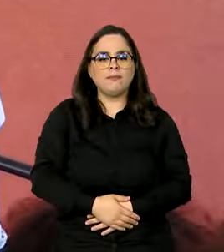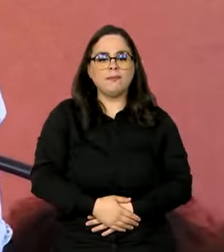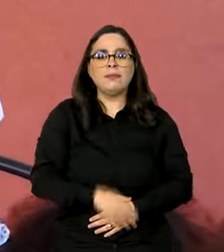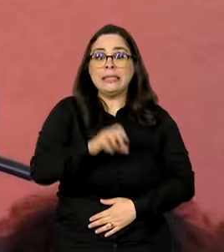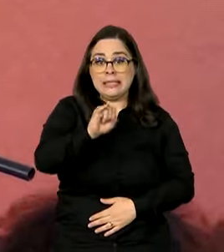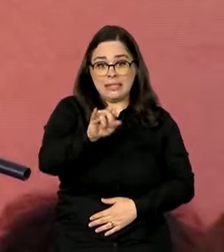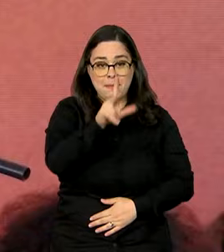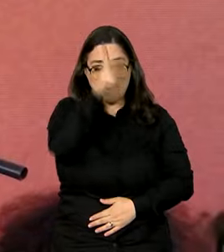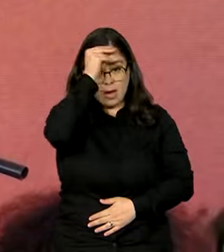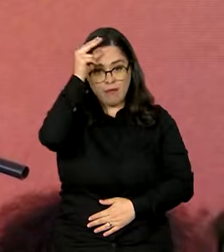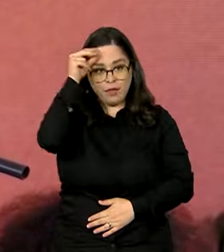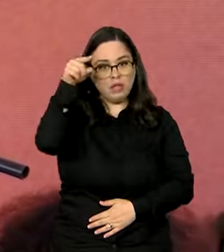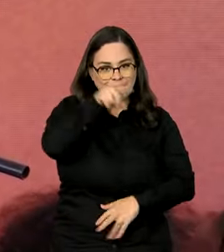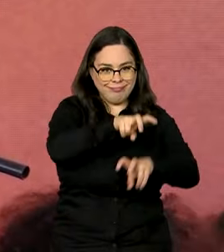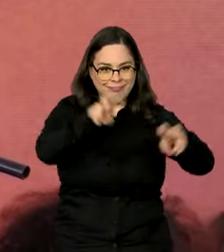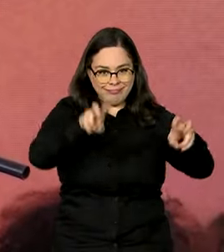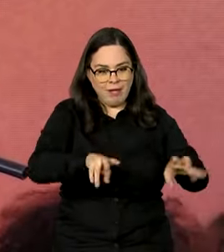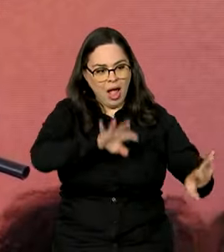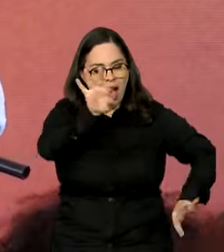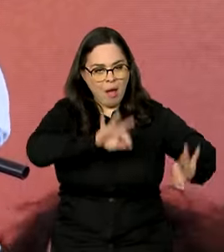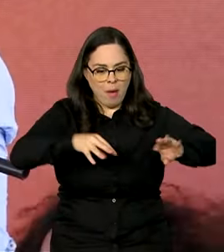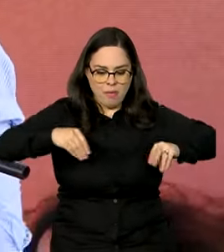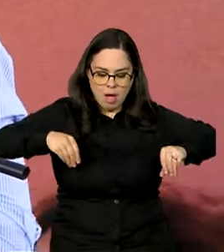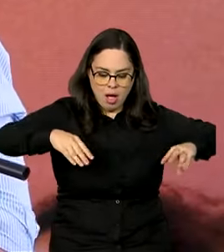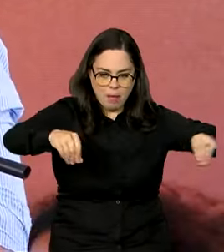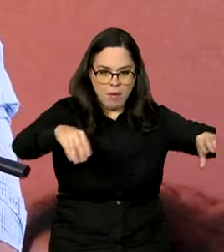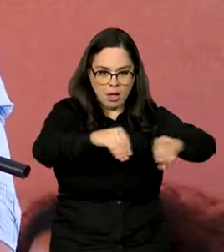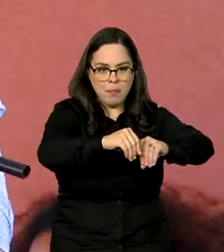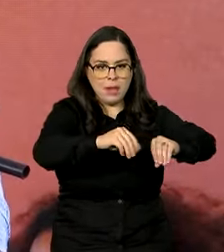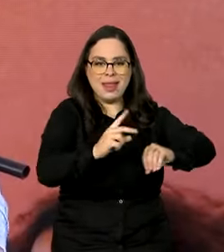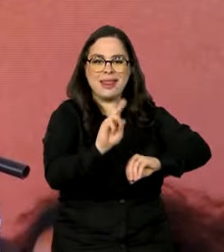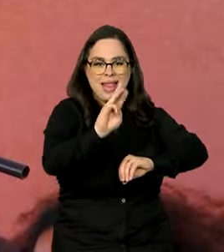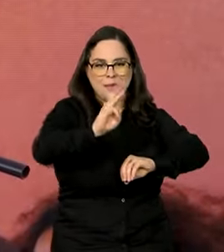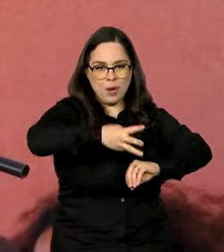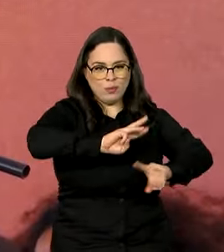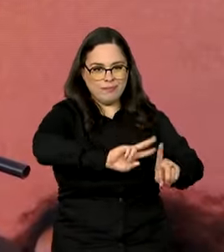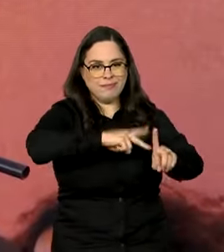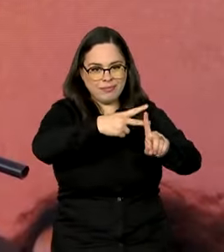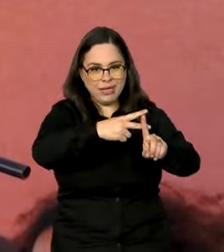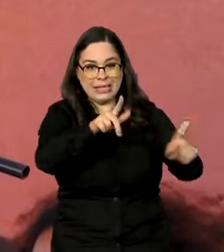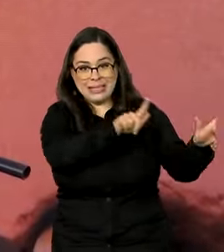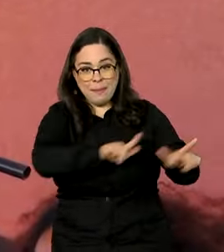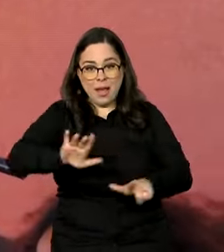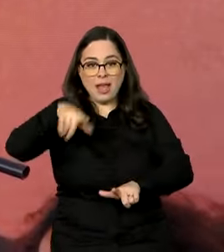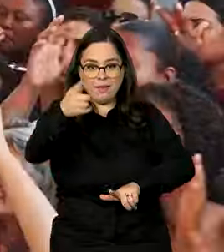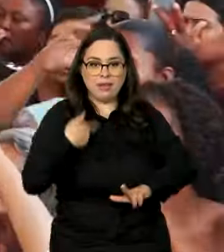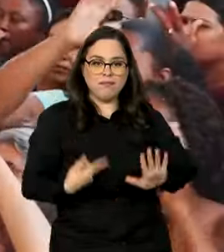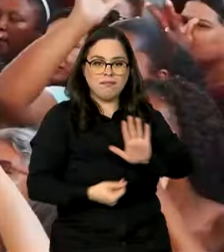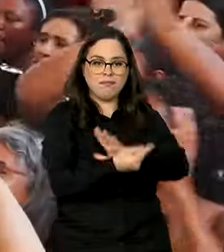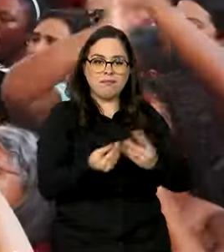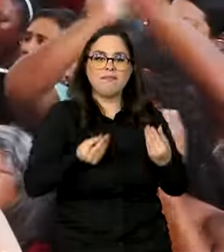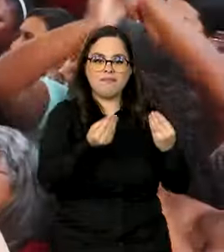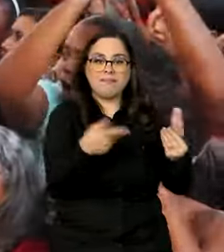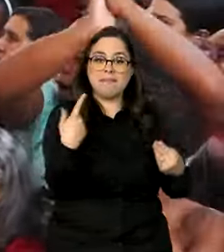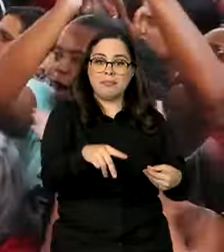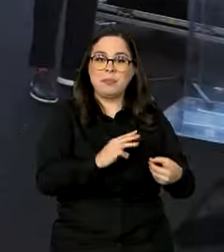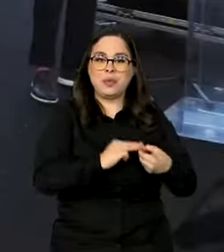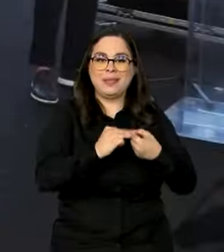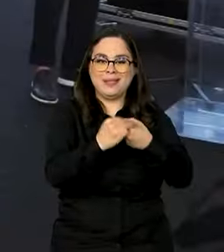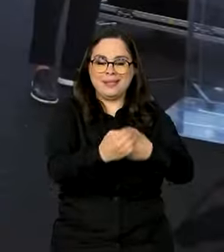Se o prefeito de Alcântara arrumar o terreno de 3 mil metros quadrados, na outra semana eu empenho essa obra para entregar para o município de Alcântara.